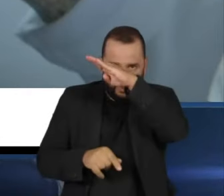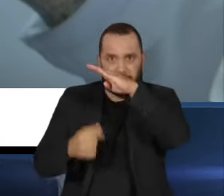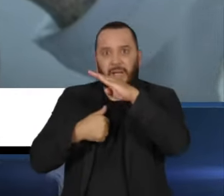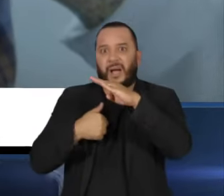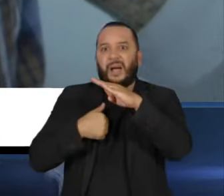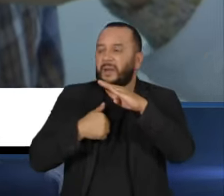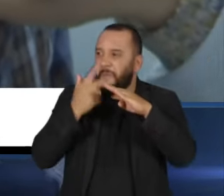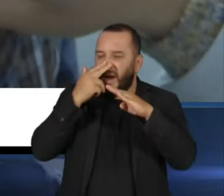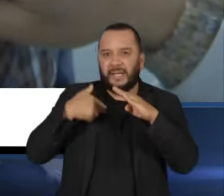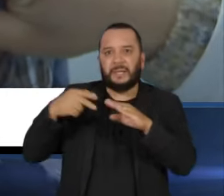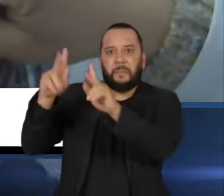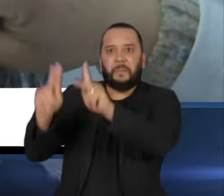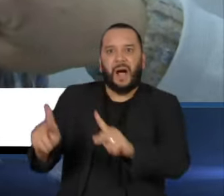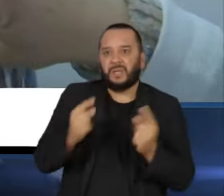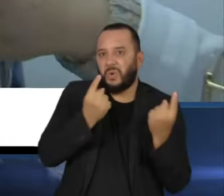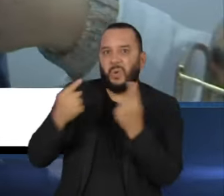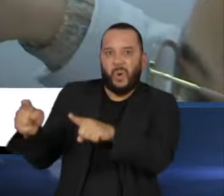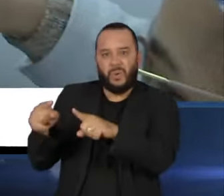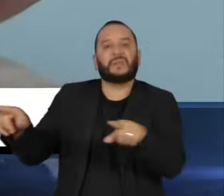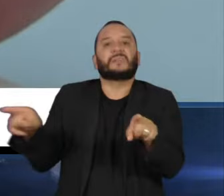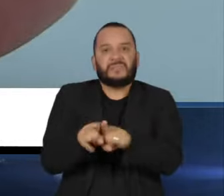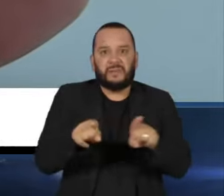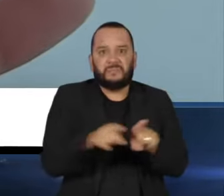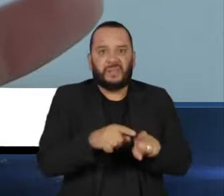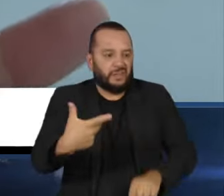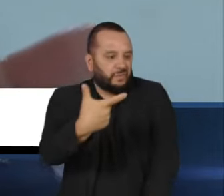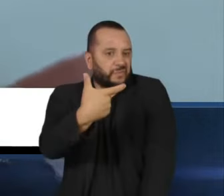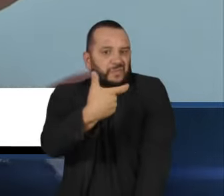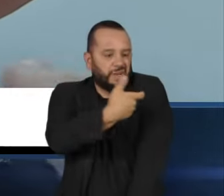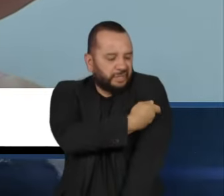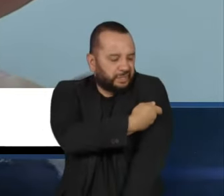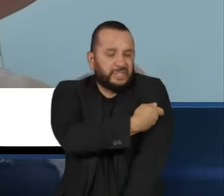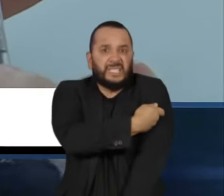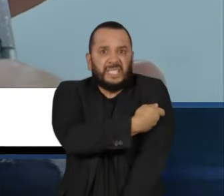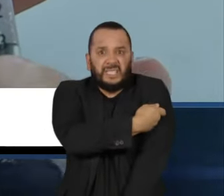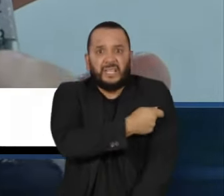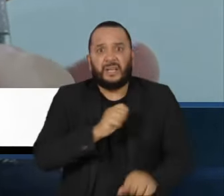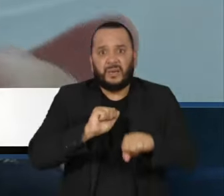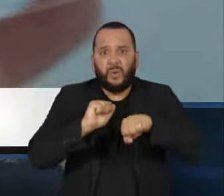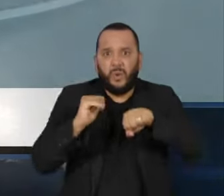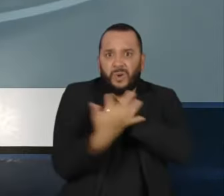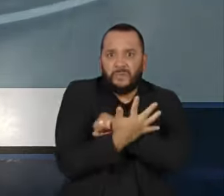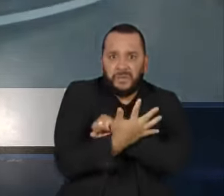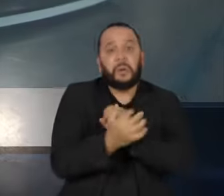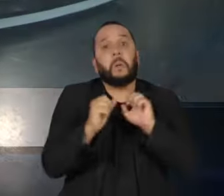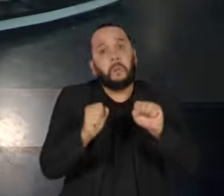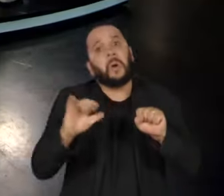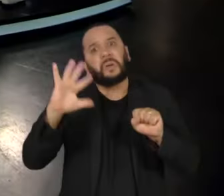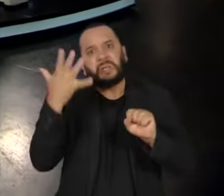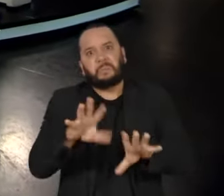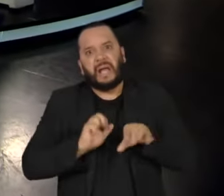incentivou o crime ao associar vacina contra a Covid-19 ao vírus da AIDS.